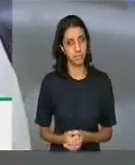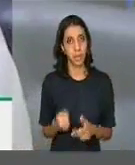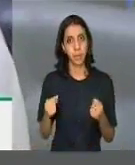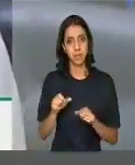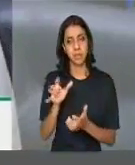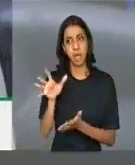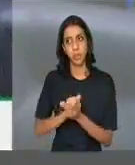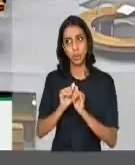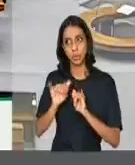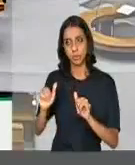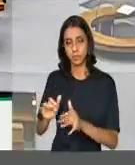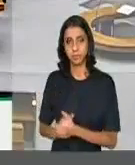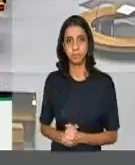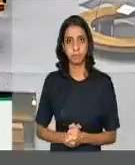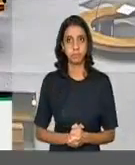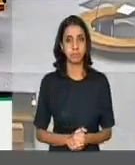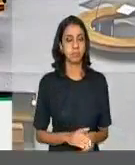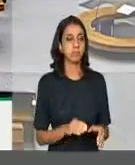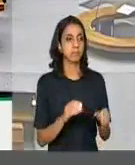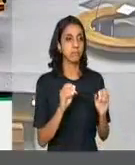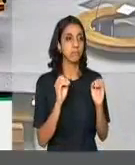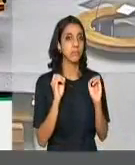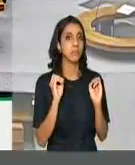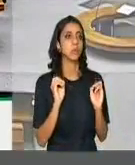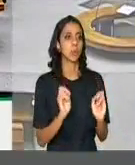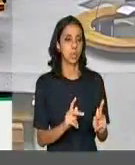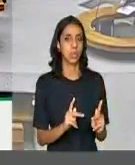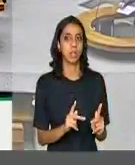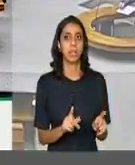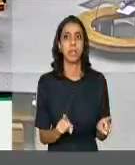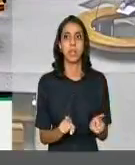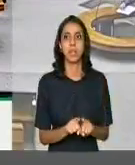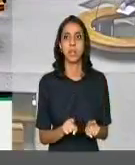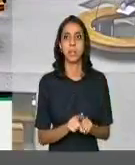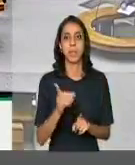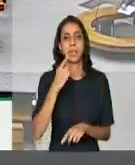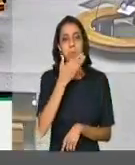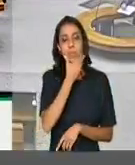Muito obrigado. Com a sensibilidade do deputado Ivair, ouvimos também por até 1 minuto Valadares Filho.